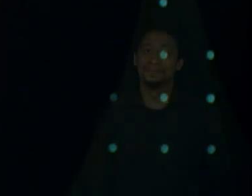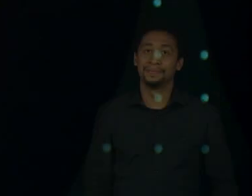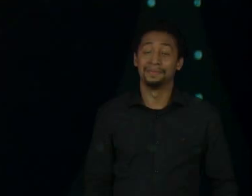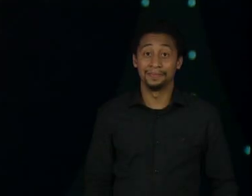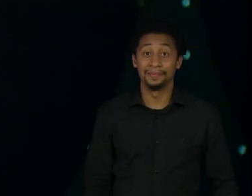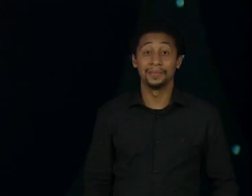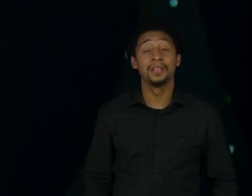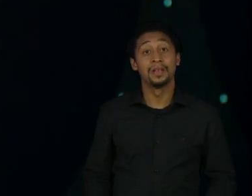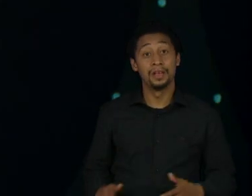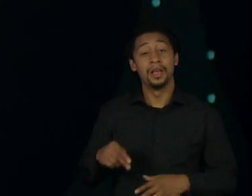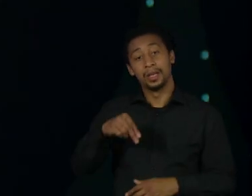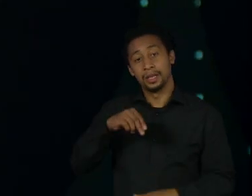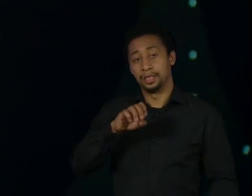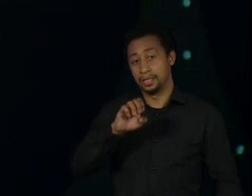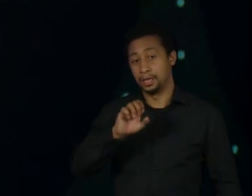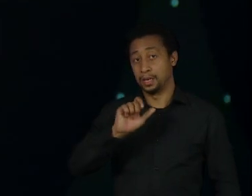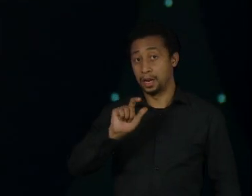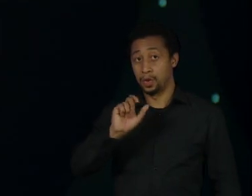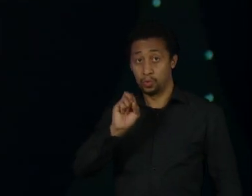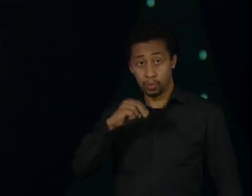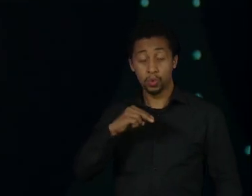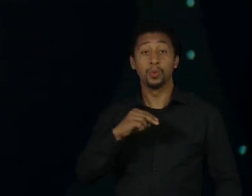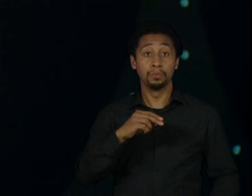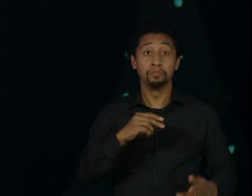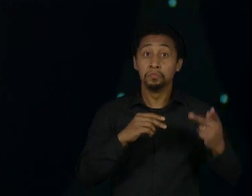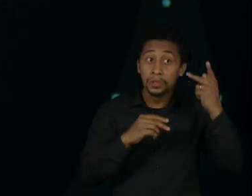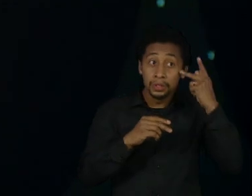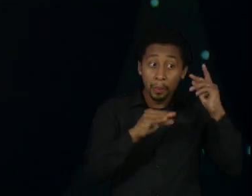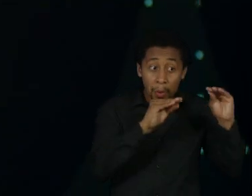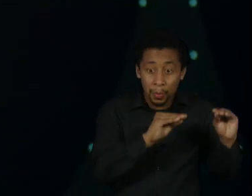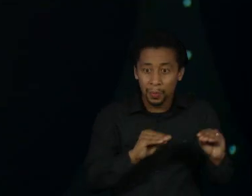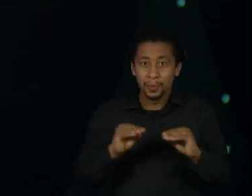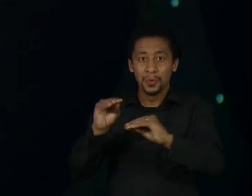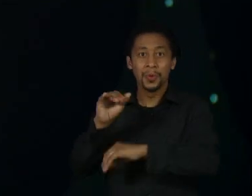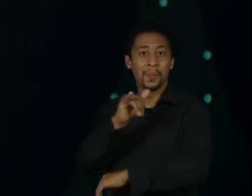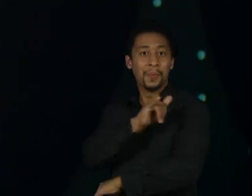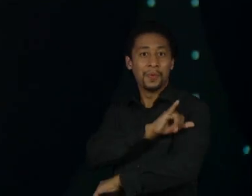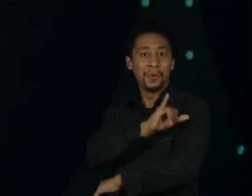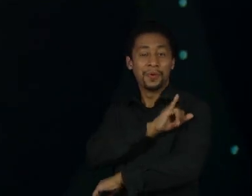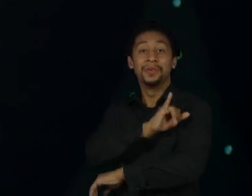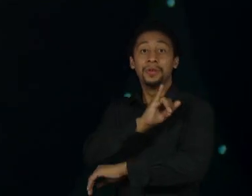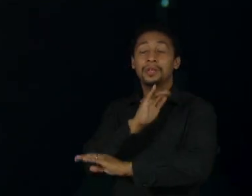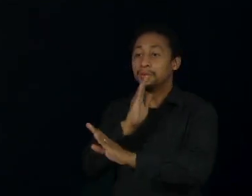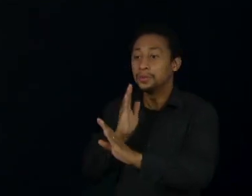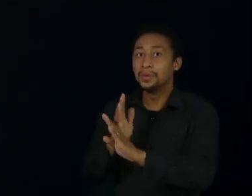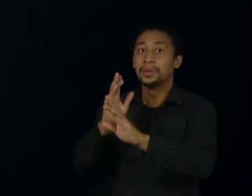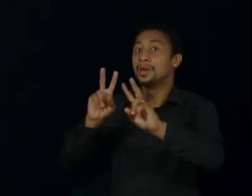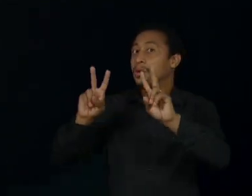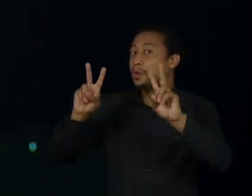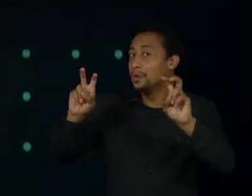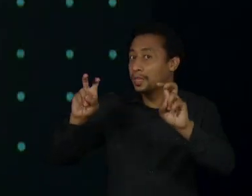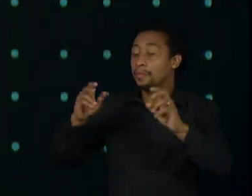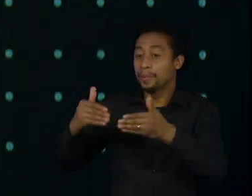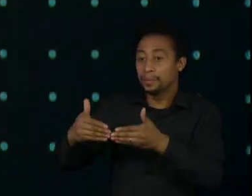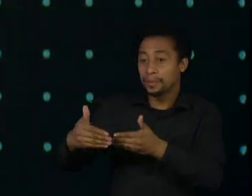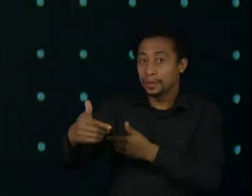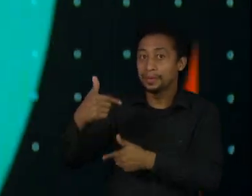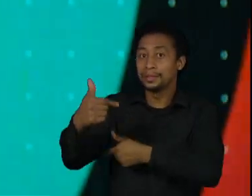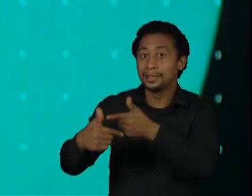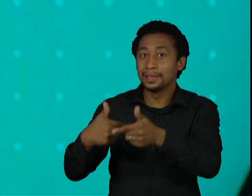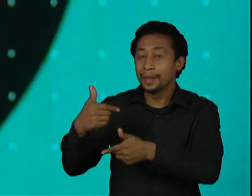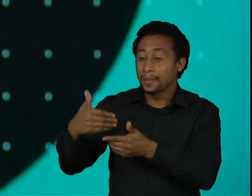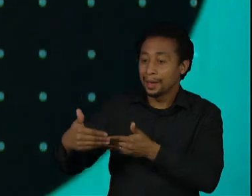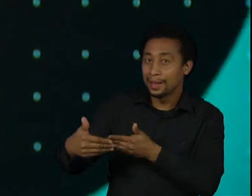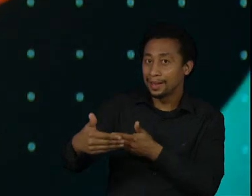Saindo de São Paulo, Nelson encontrou no Rio de Janeiro a temática que iria ser a fonte de inspiração dos seus próximos trabalhos: